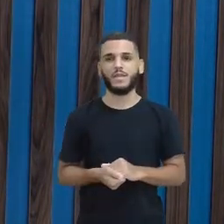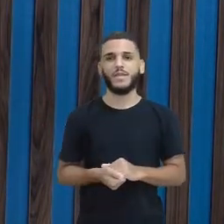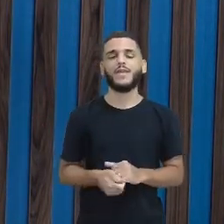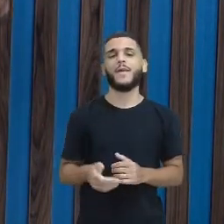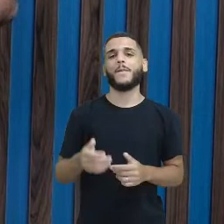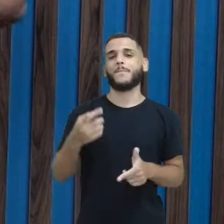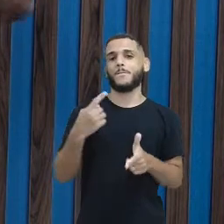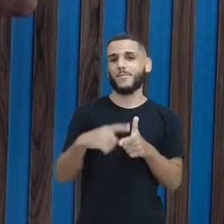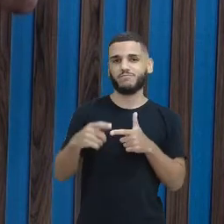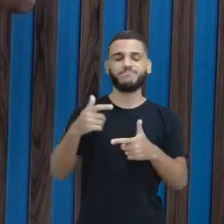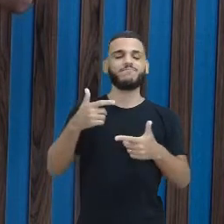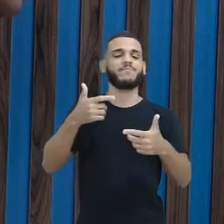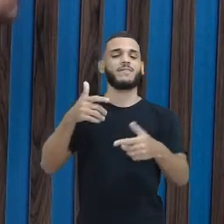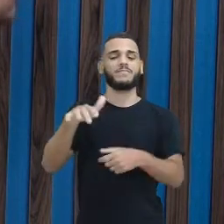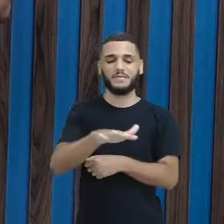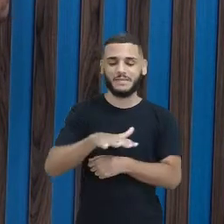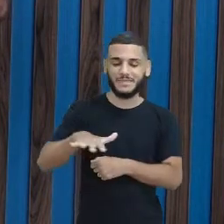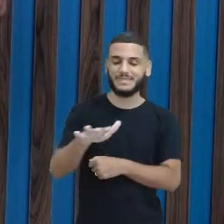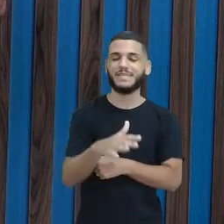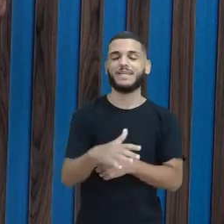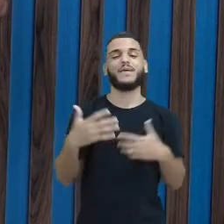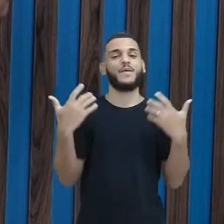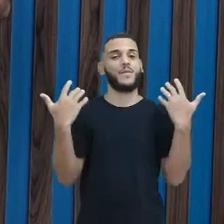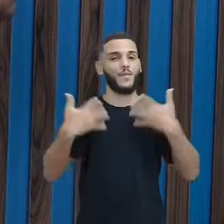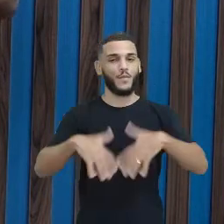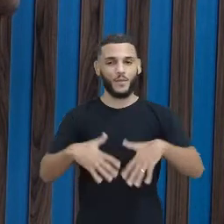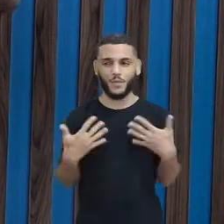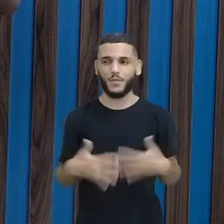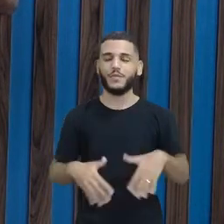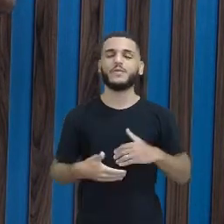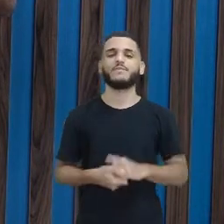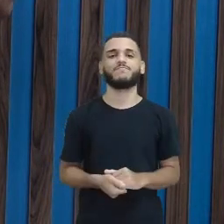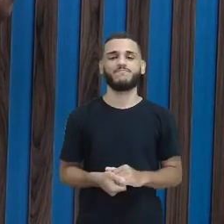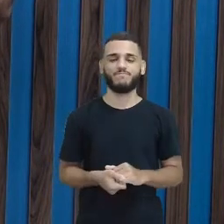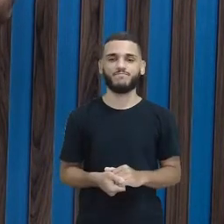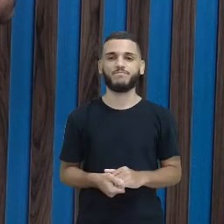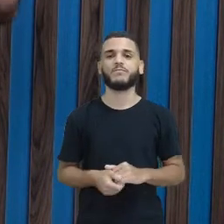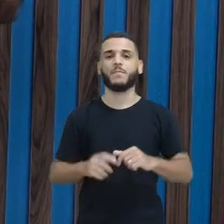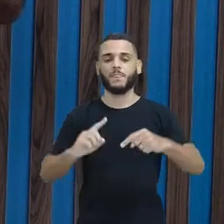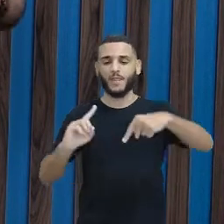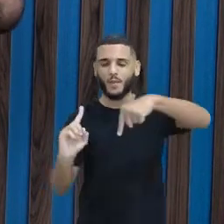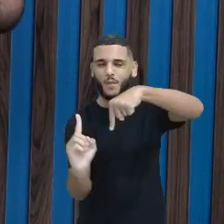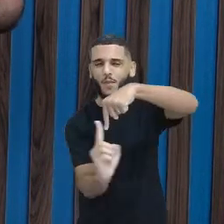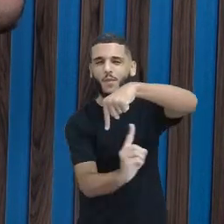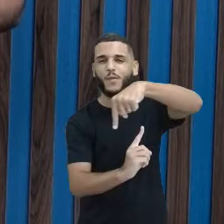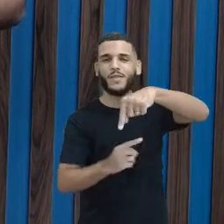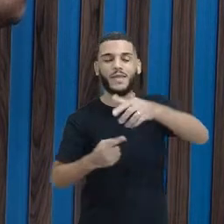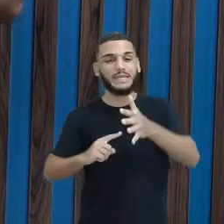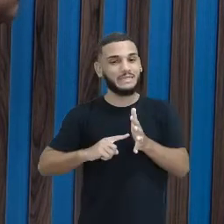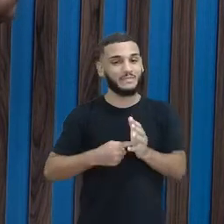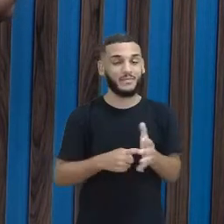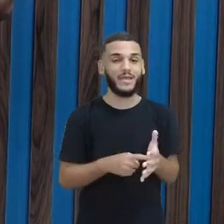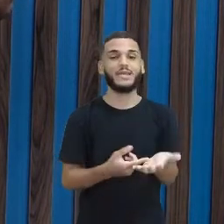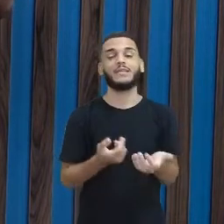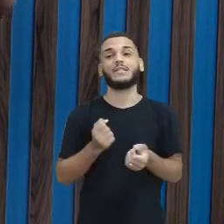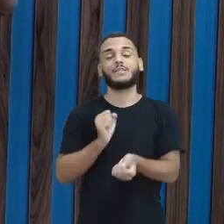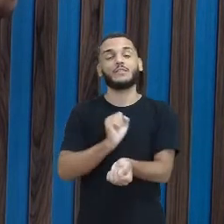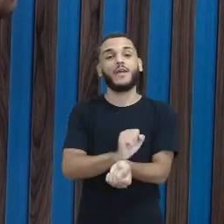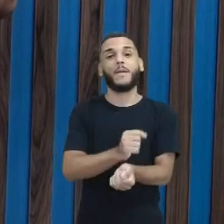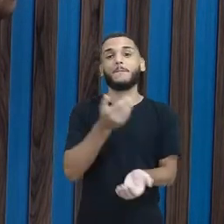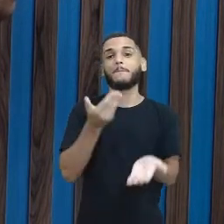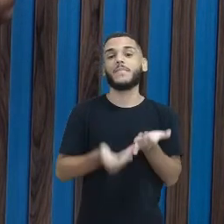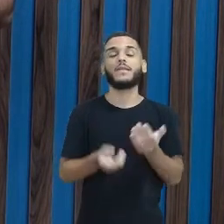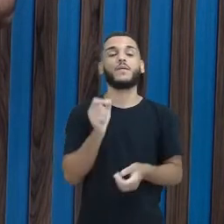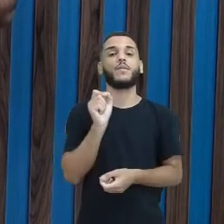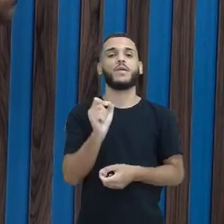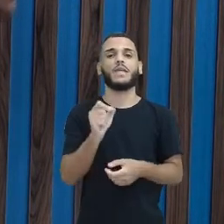acidentes de trabalho nesses engenhos, né? Nessas moendas, né? E alguns escravos eles terminavam